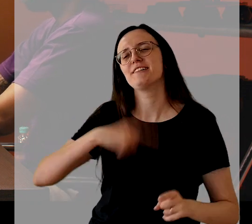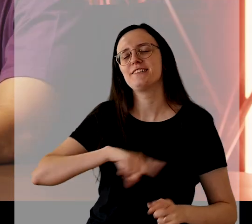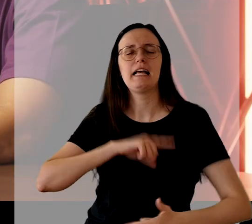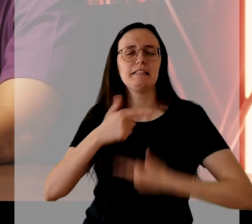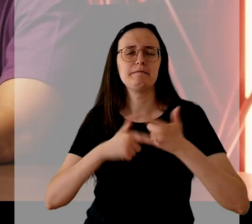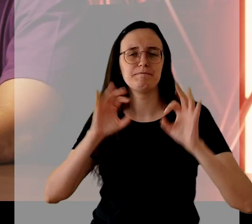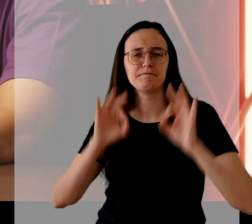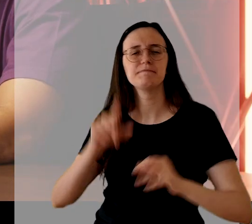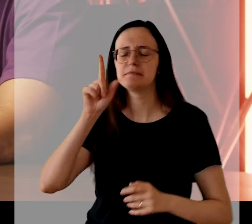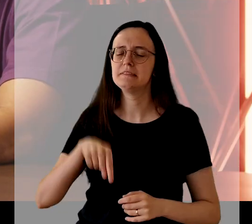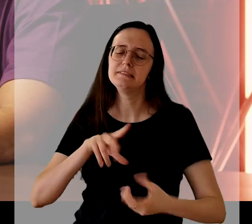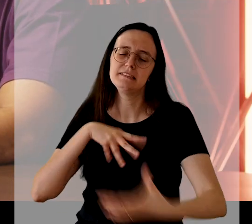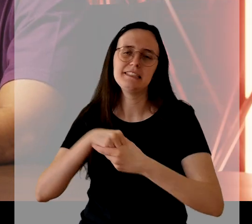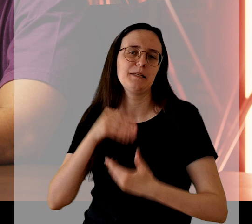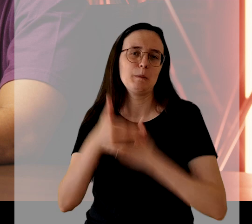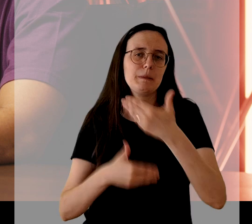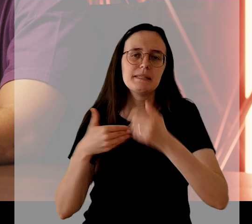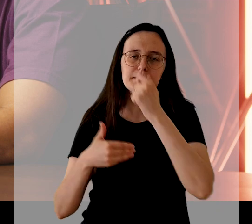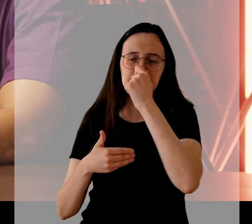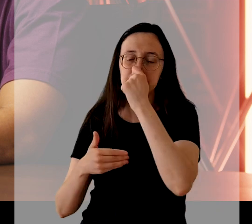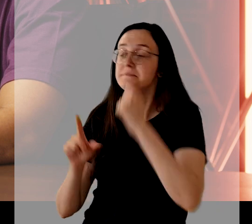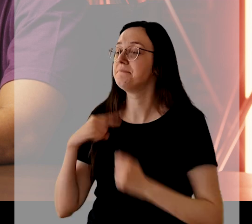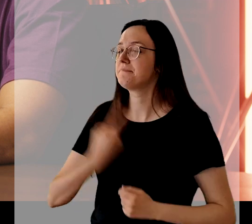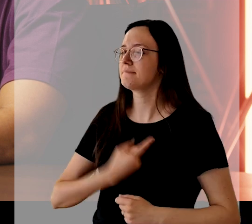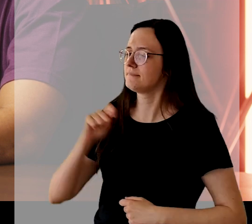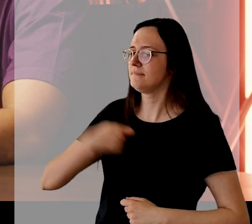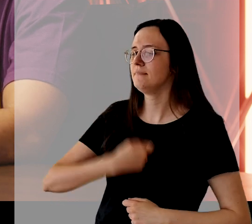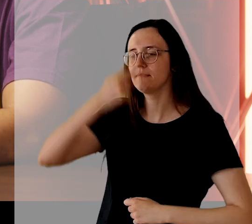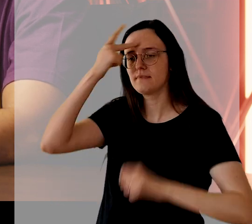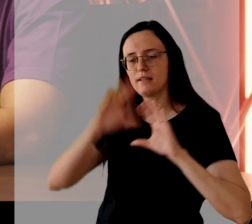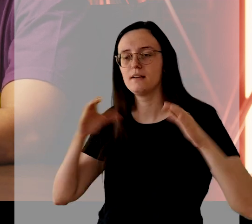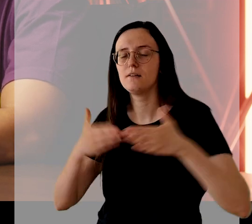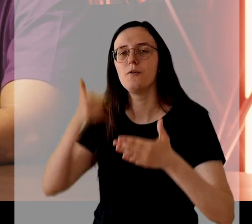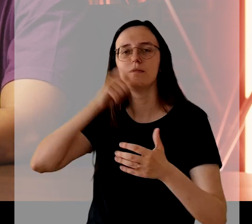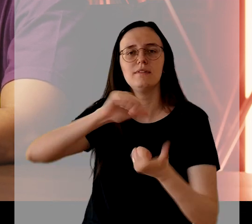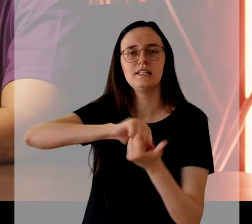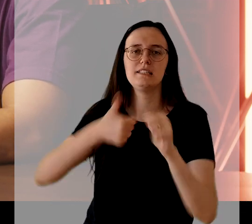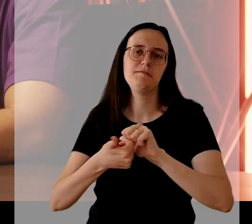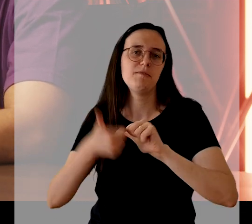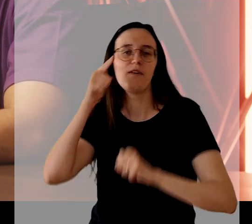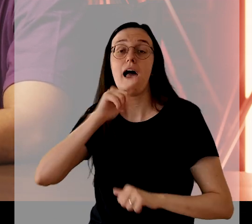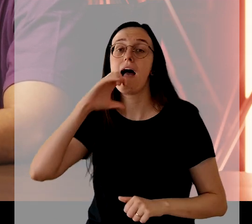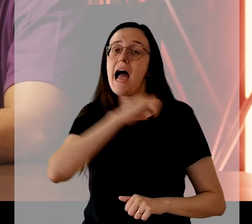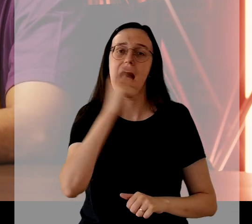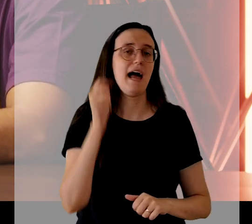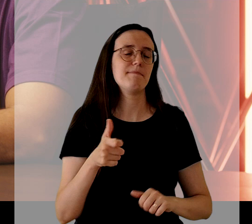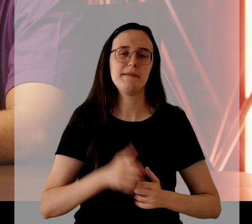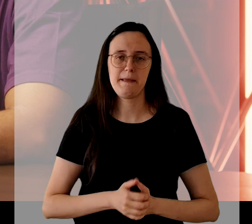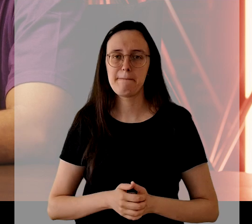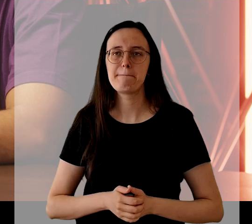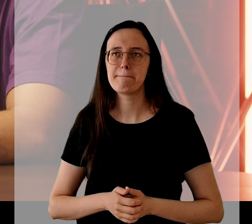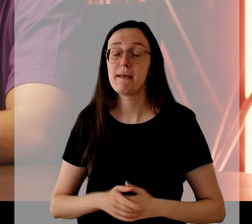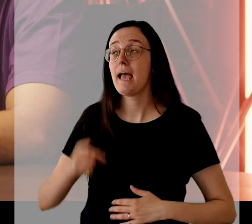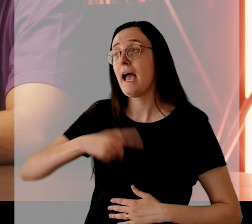nossa eficiência faz parte também de ser pessoas com uma capacidade de adaptação rápida,